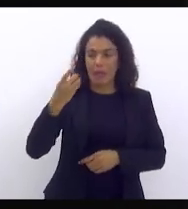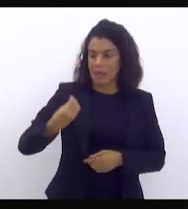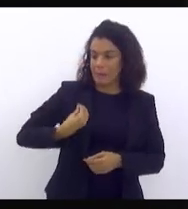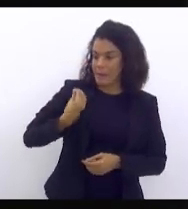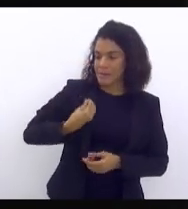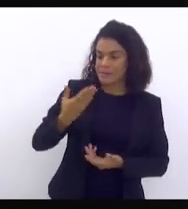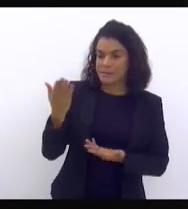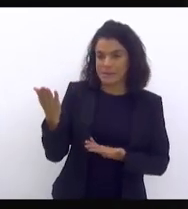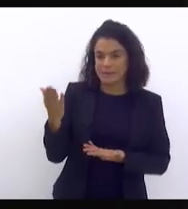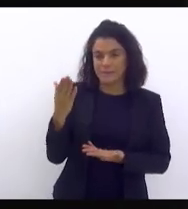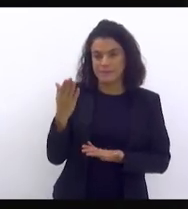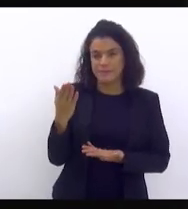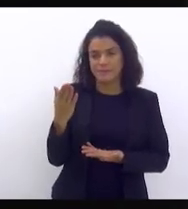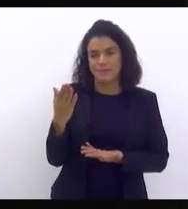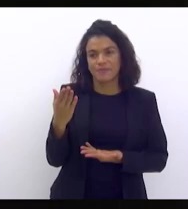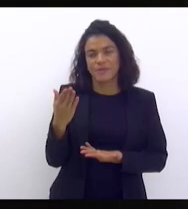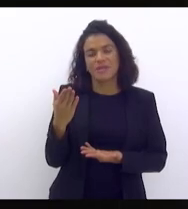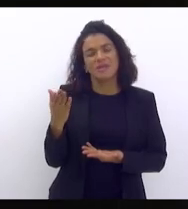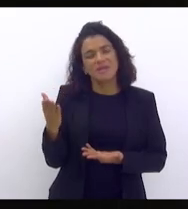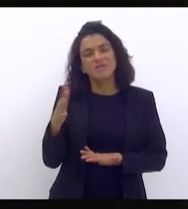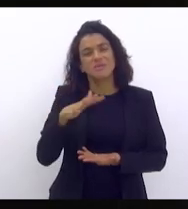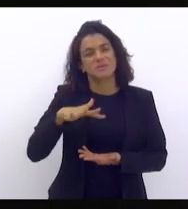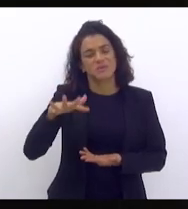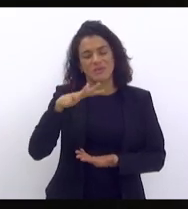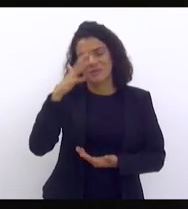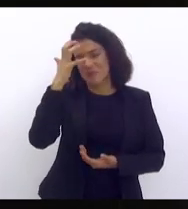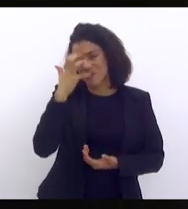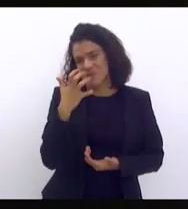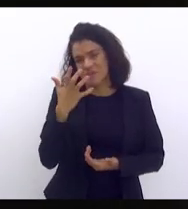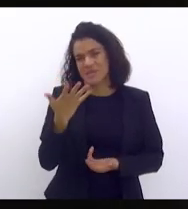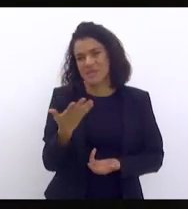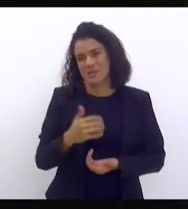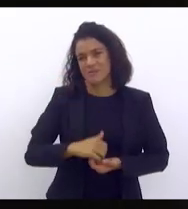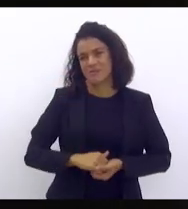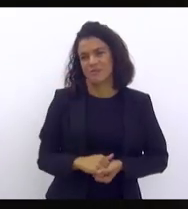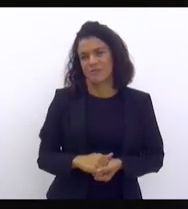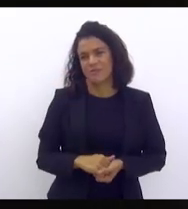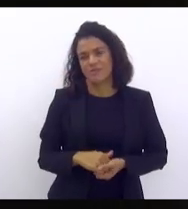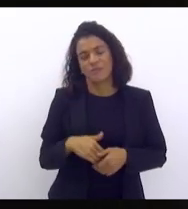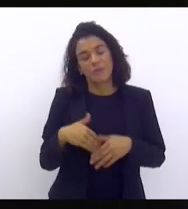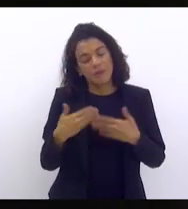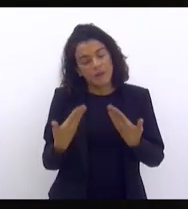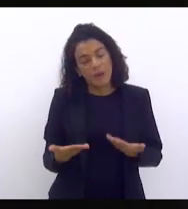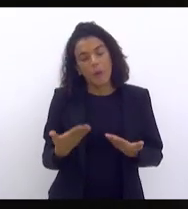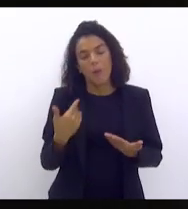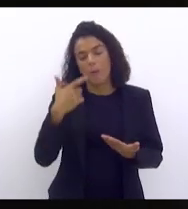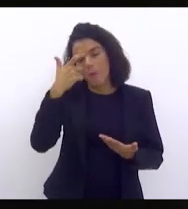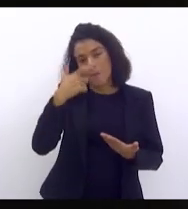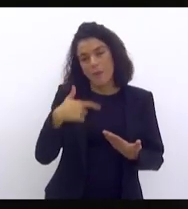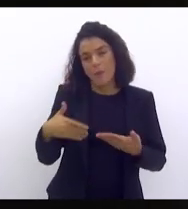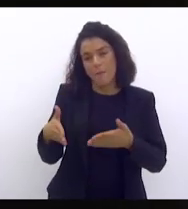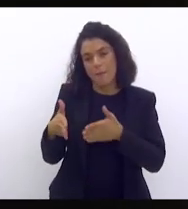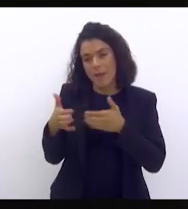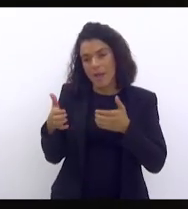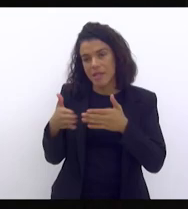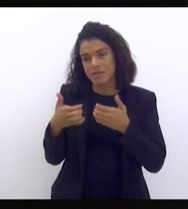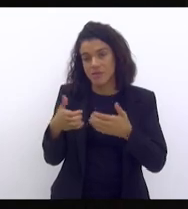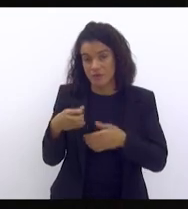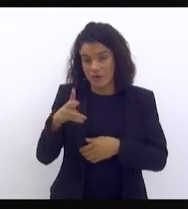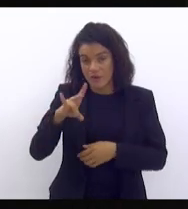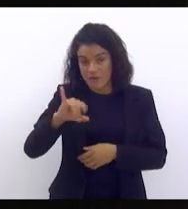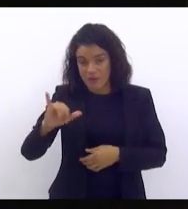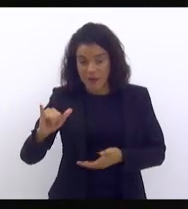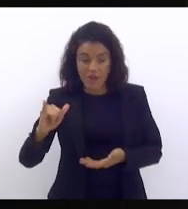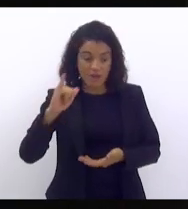presente. Isso é muito sério, gente. Isso é muito sério. Então, eu peço, vai para